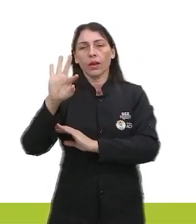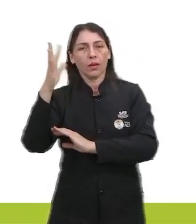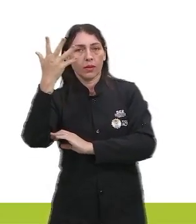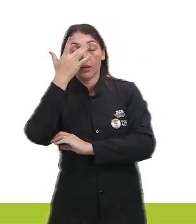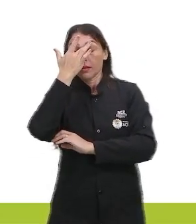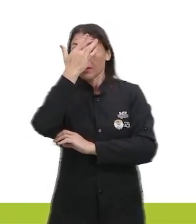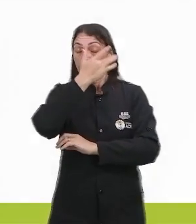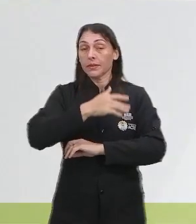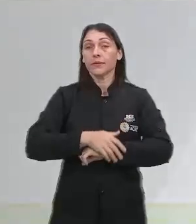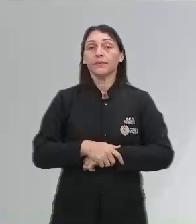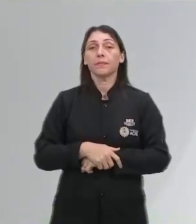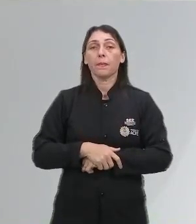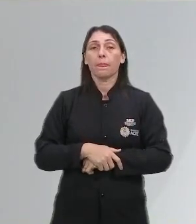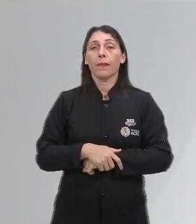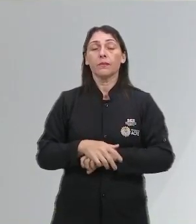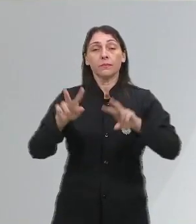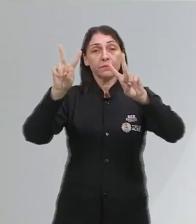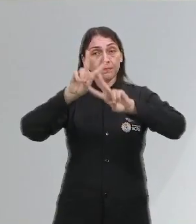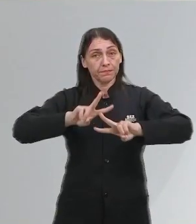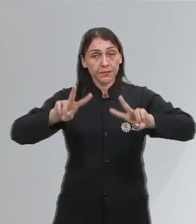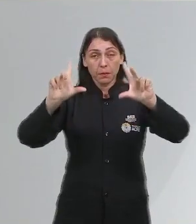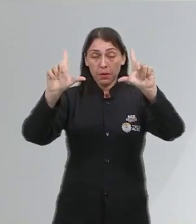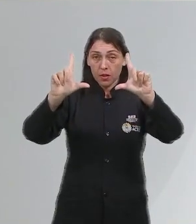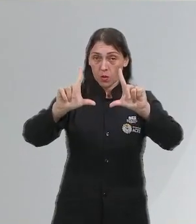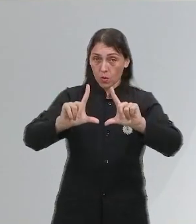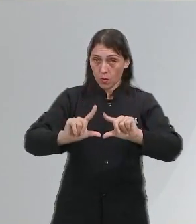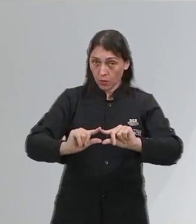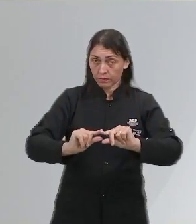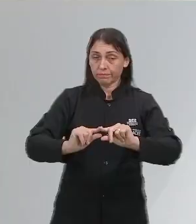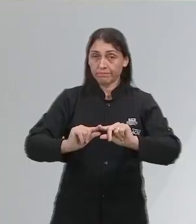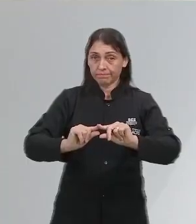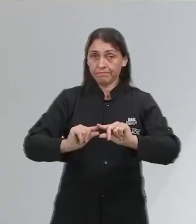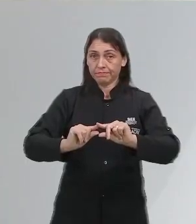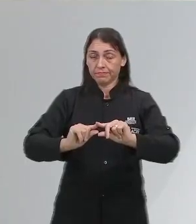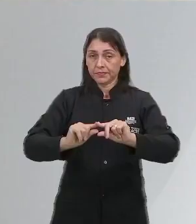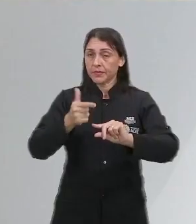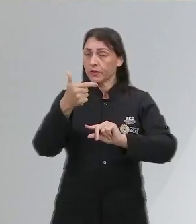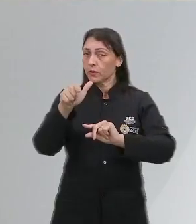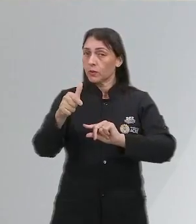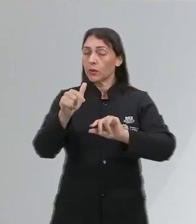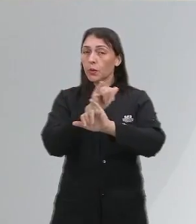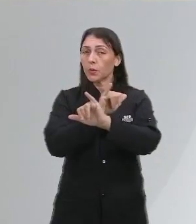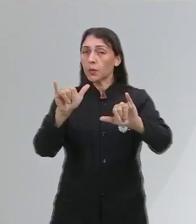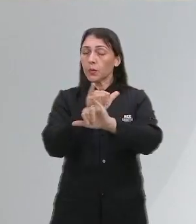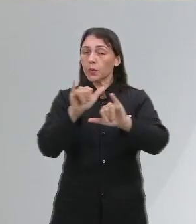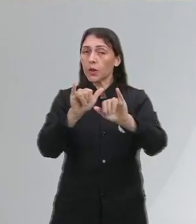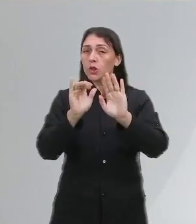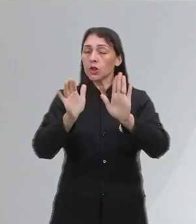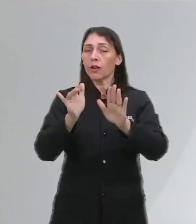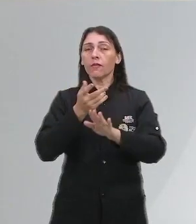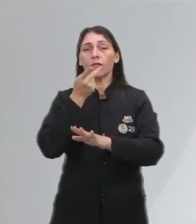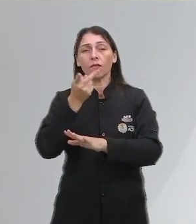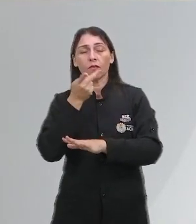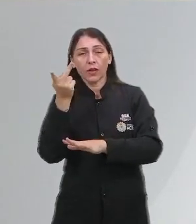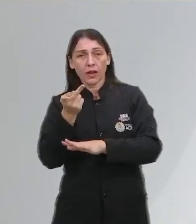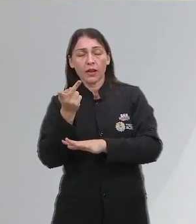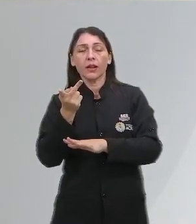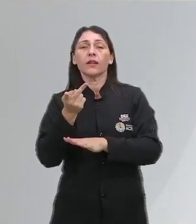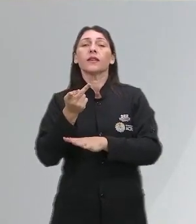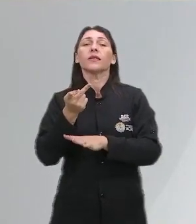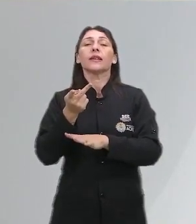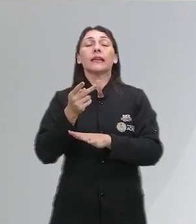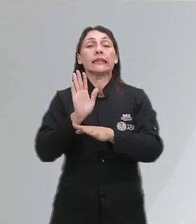nesse direcionamento? A visibilidade é menor e por não ter essa divulgação, a gente até falou, como a gente está fazendo essa correlação